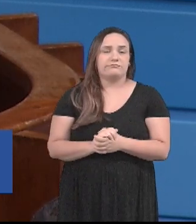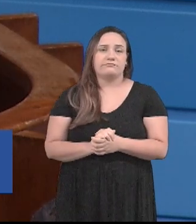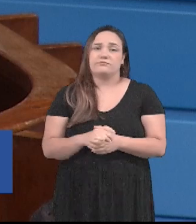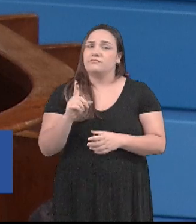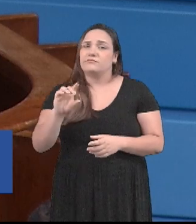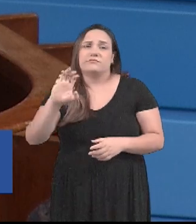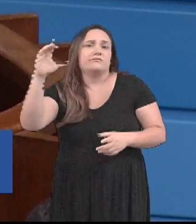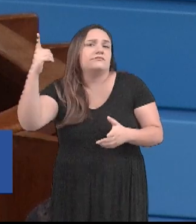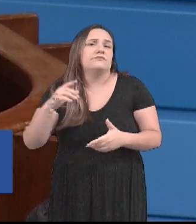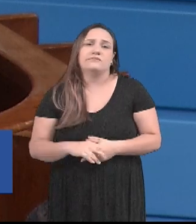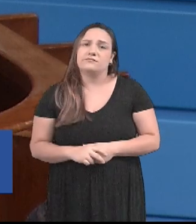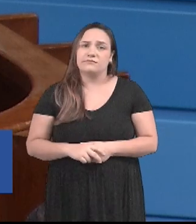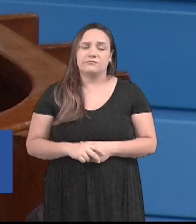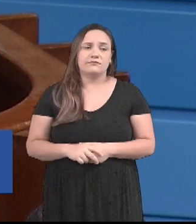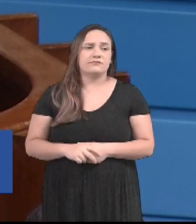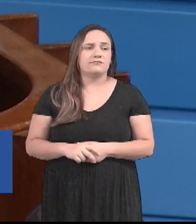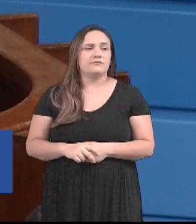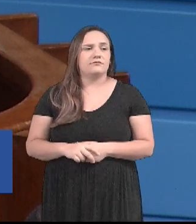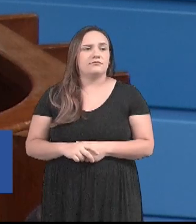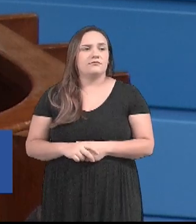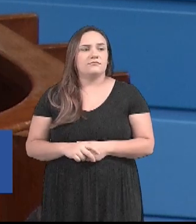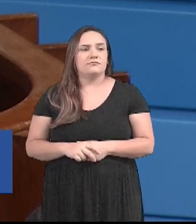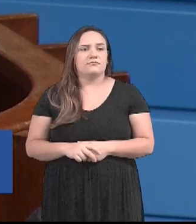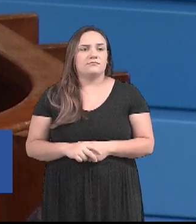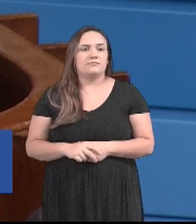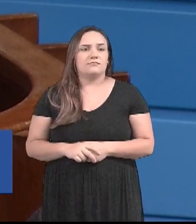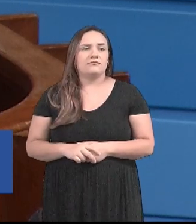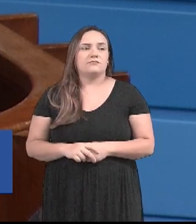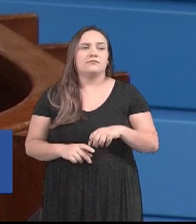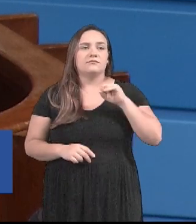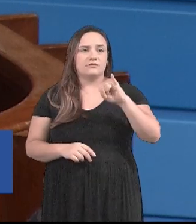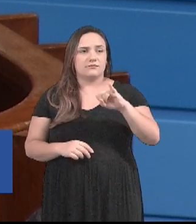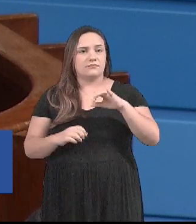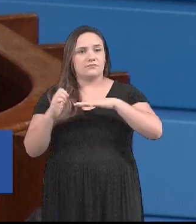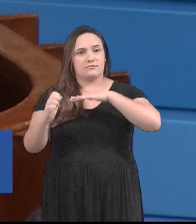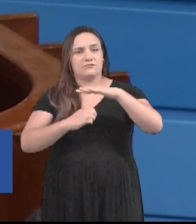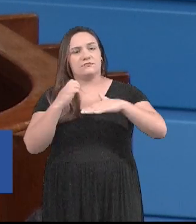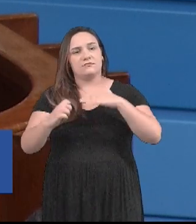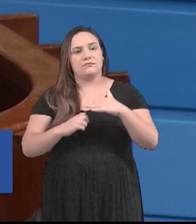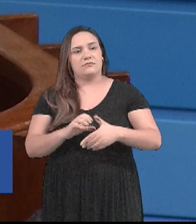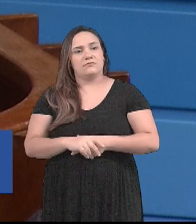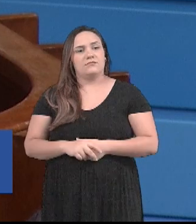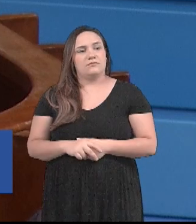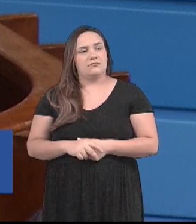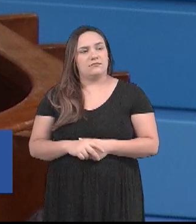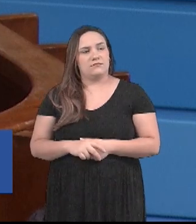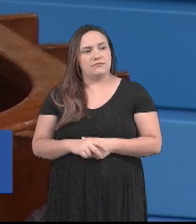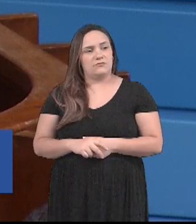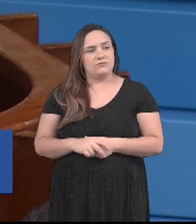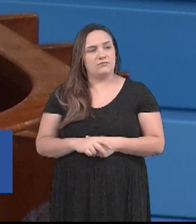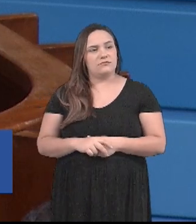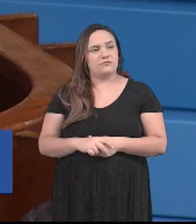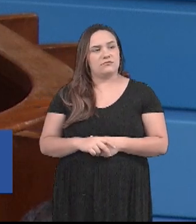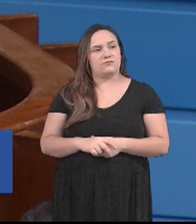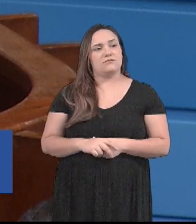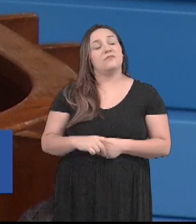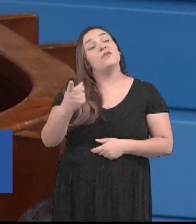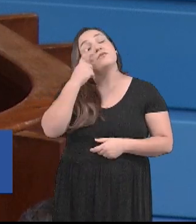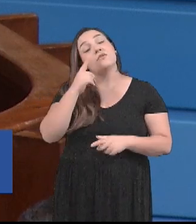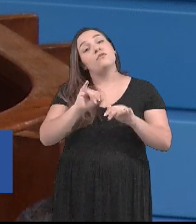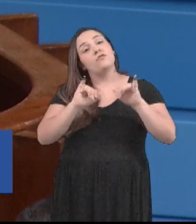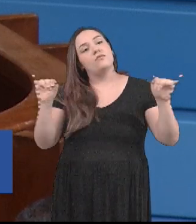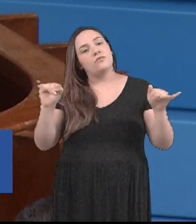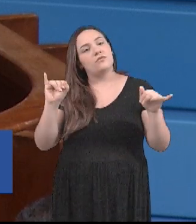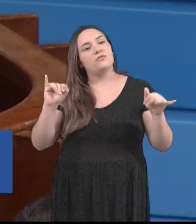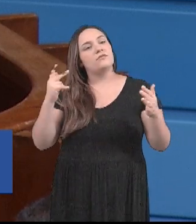lógico que há uma empresa, senhor presidente, olha a informação